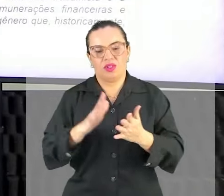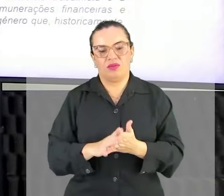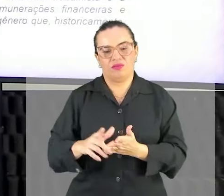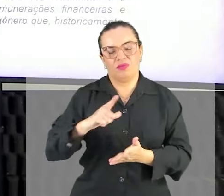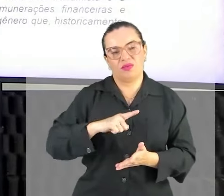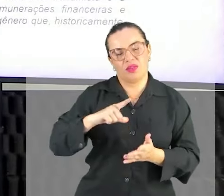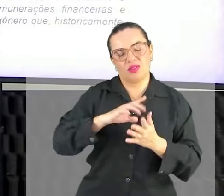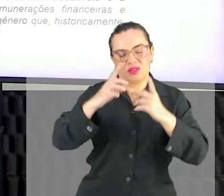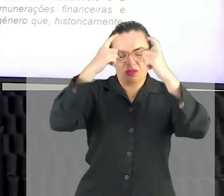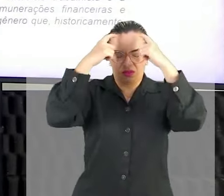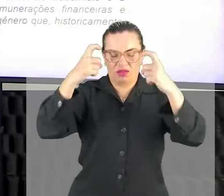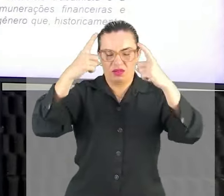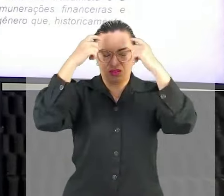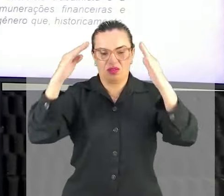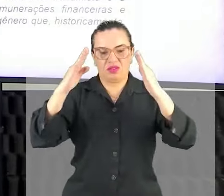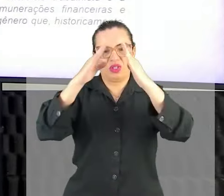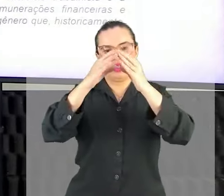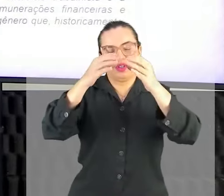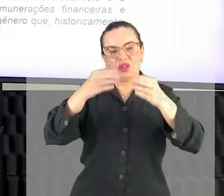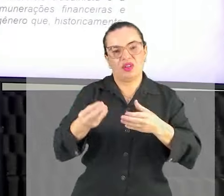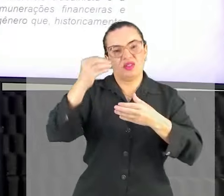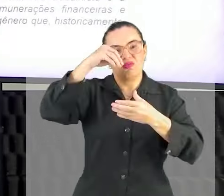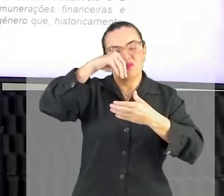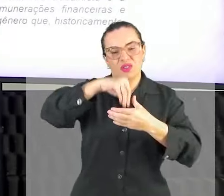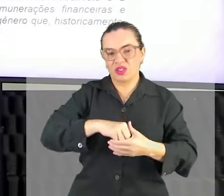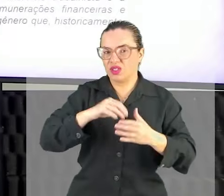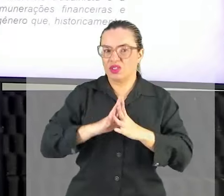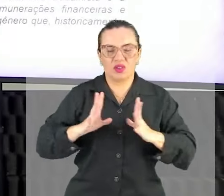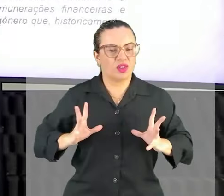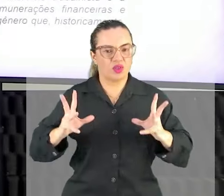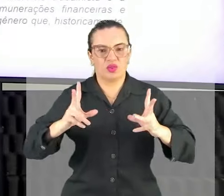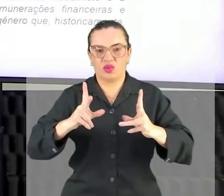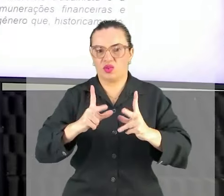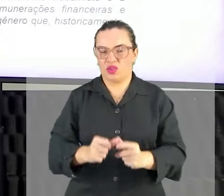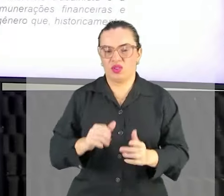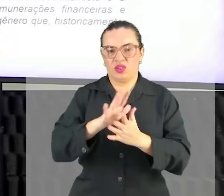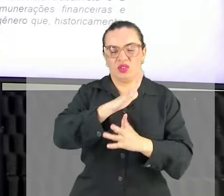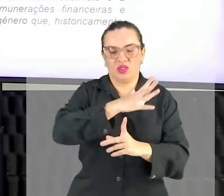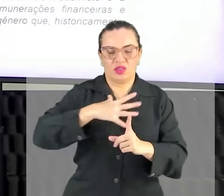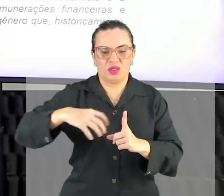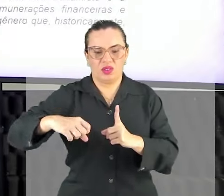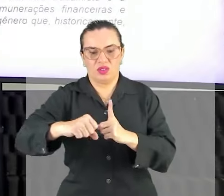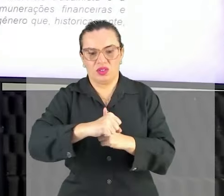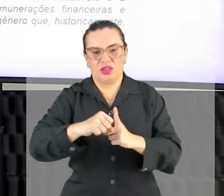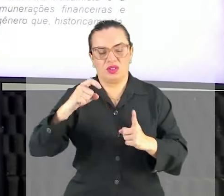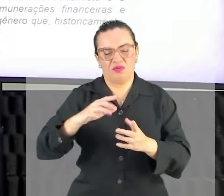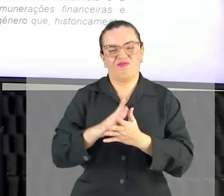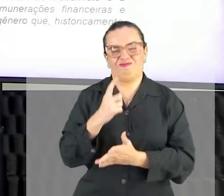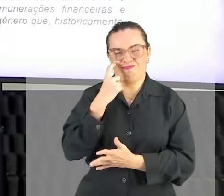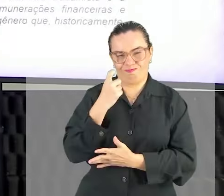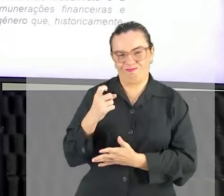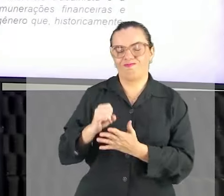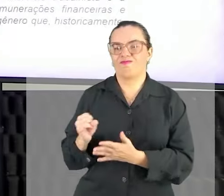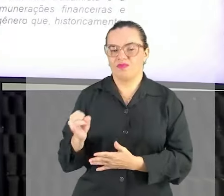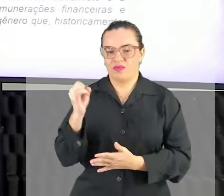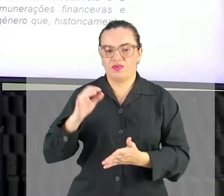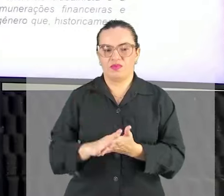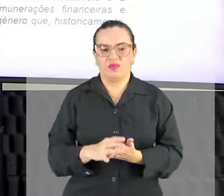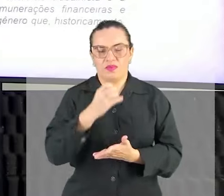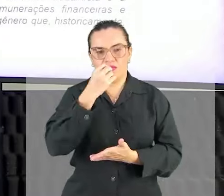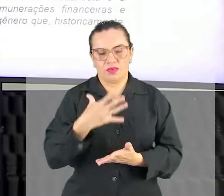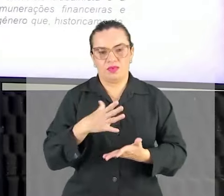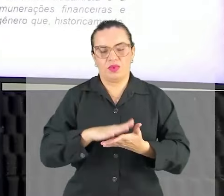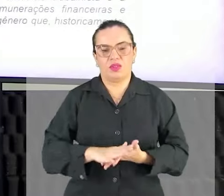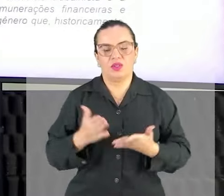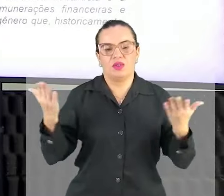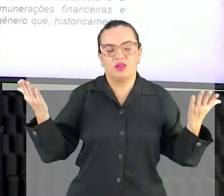da violência doméstica de todas as formas, de todas as dimensões dessa violência. Olha que interessante, né? Muito bem,